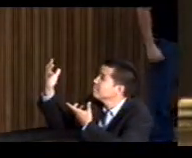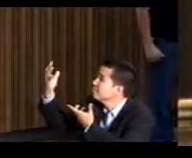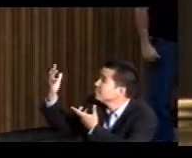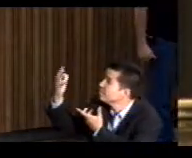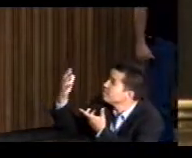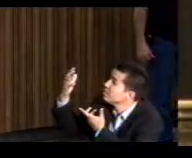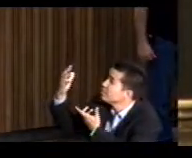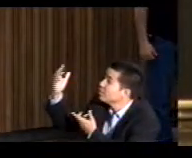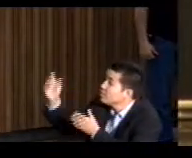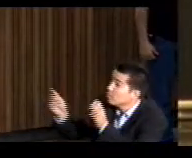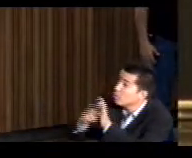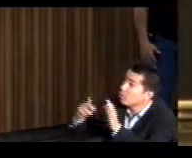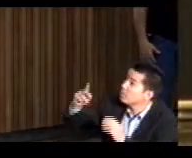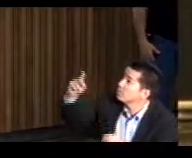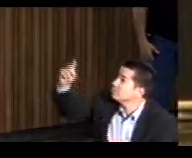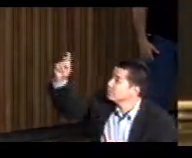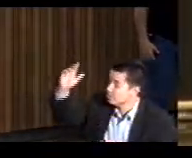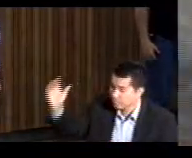graça